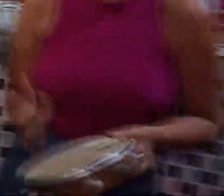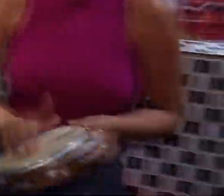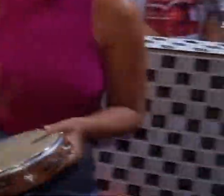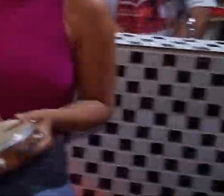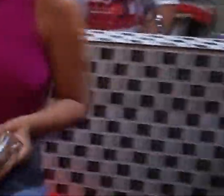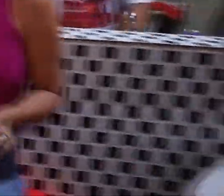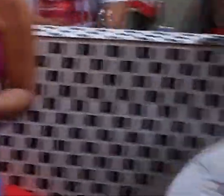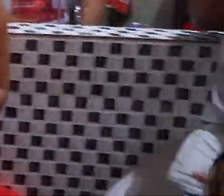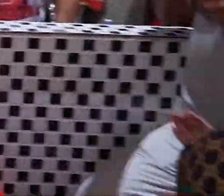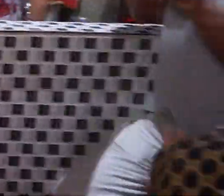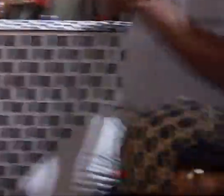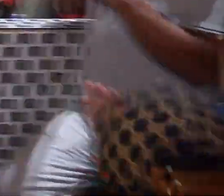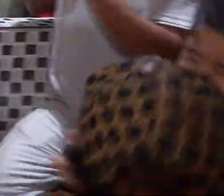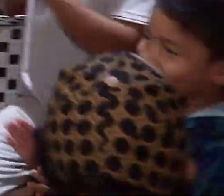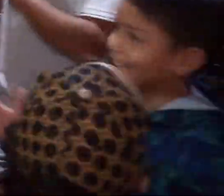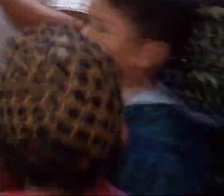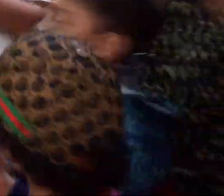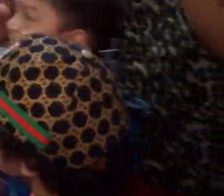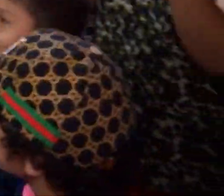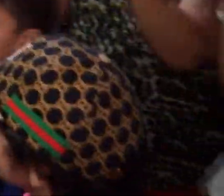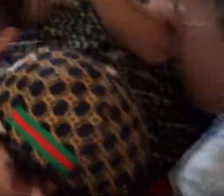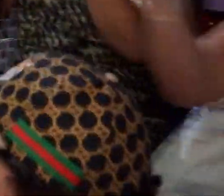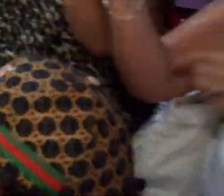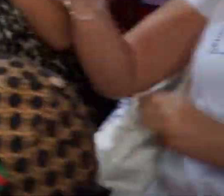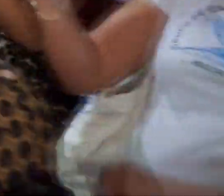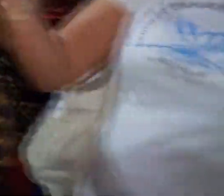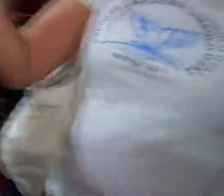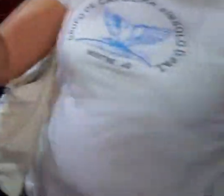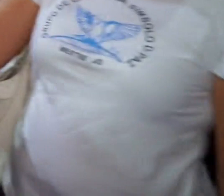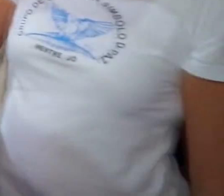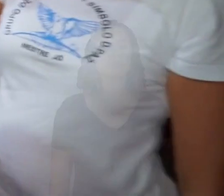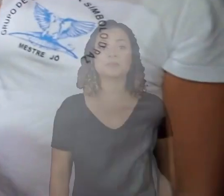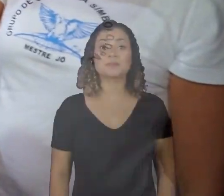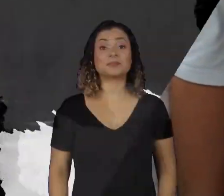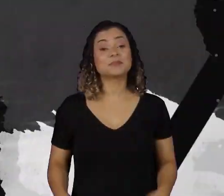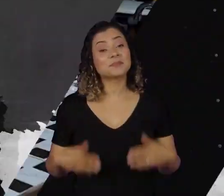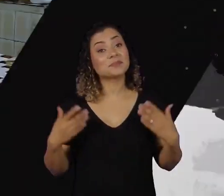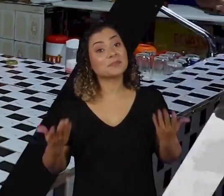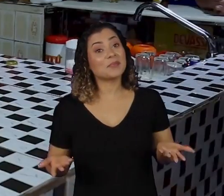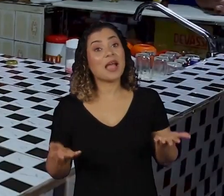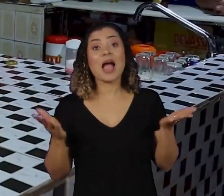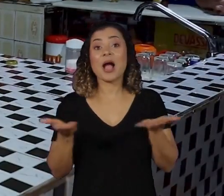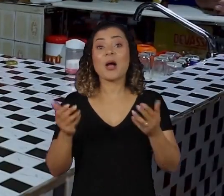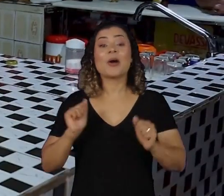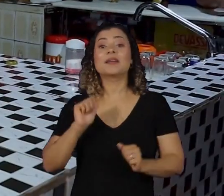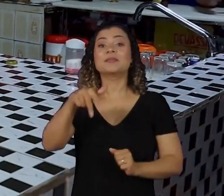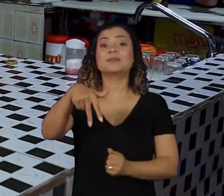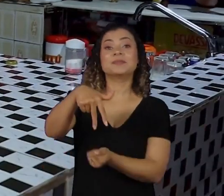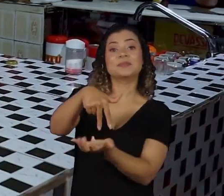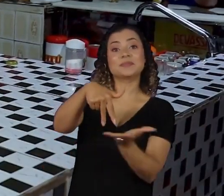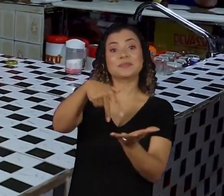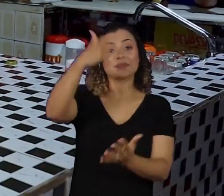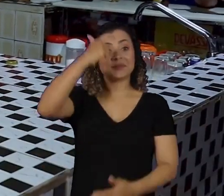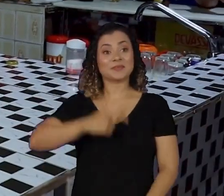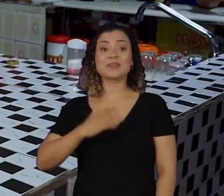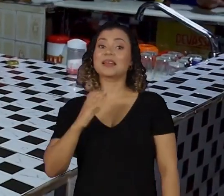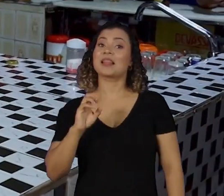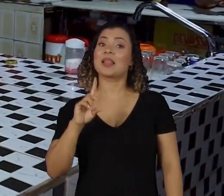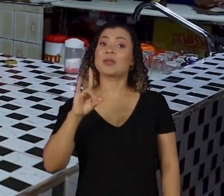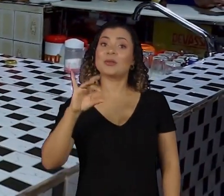ficava bom sendo assim. Bom, boa noite para você, do programa Estação Livre. Aqui é o Cláudio